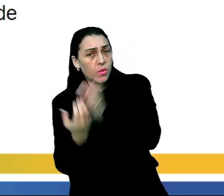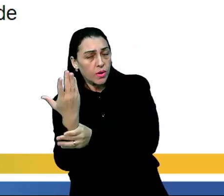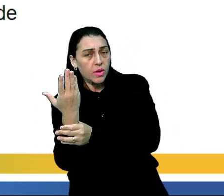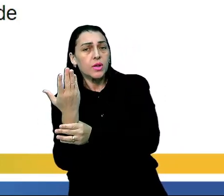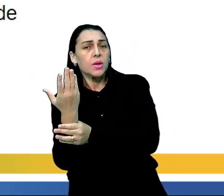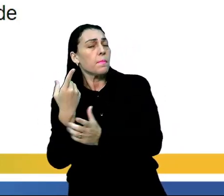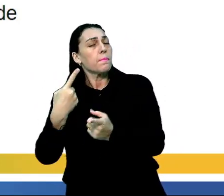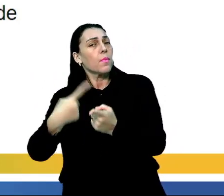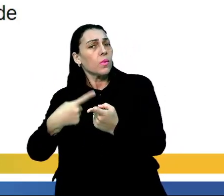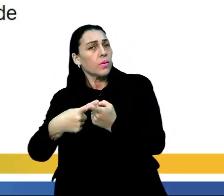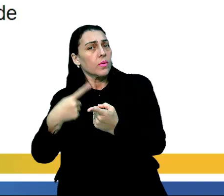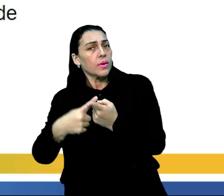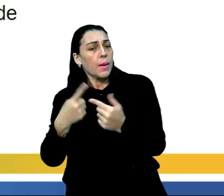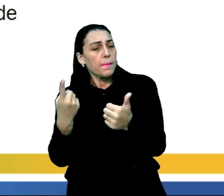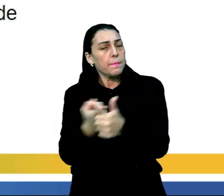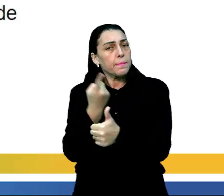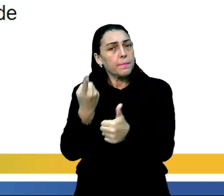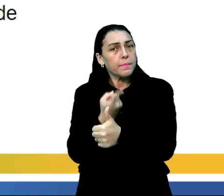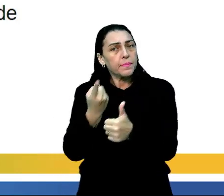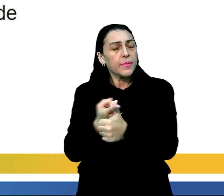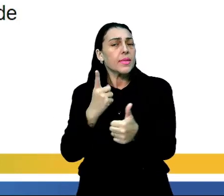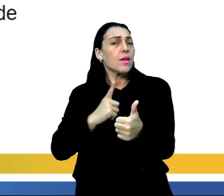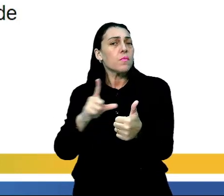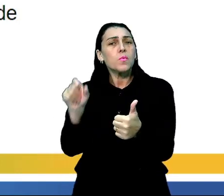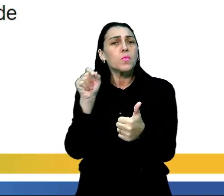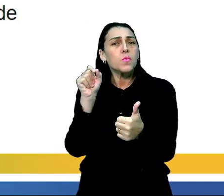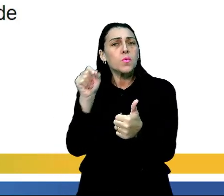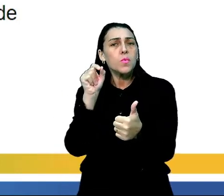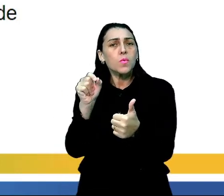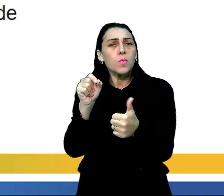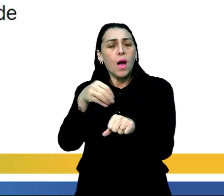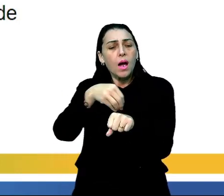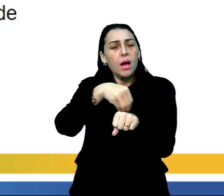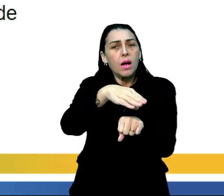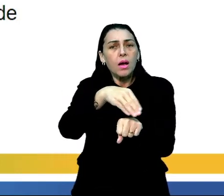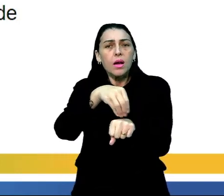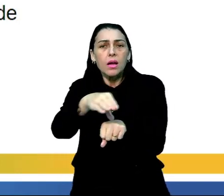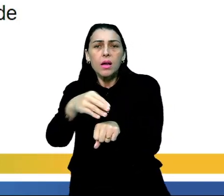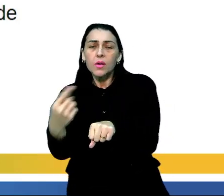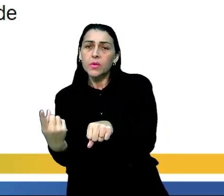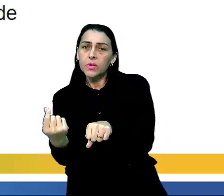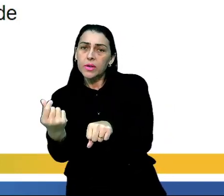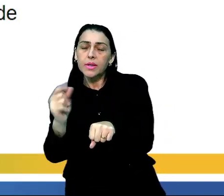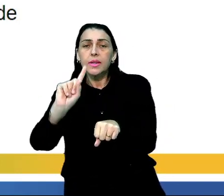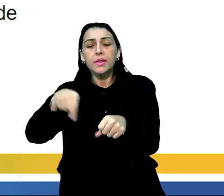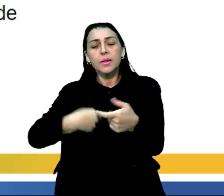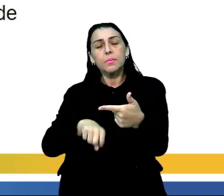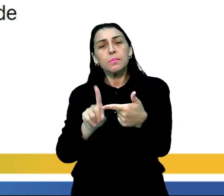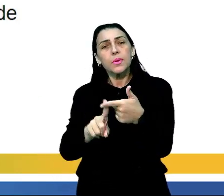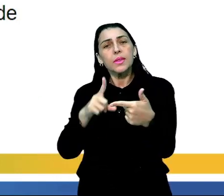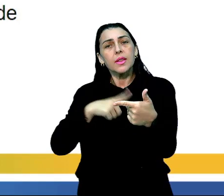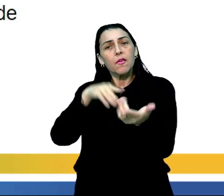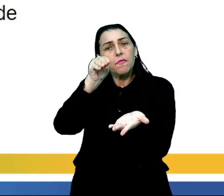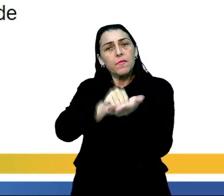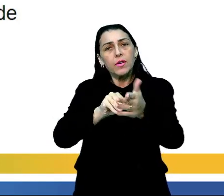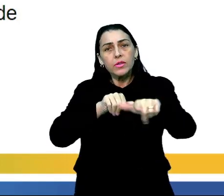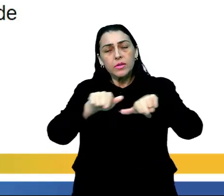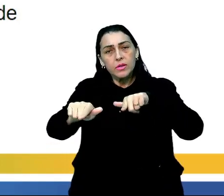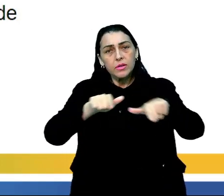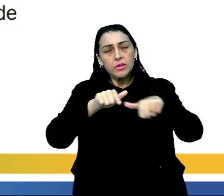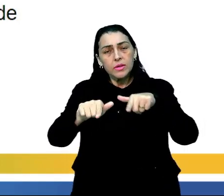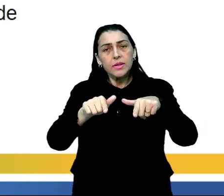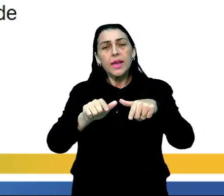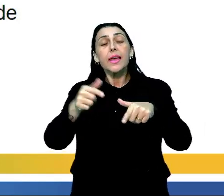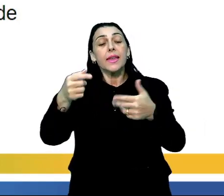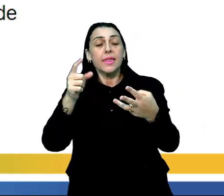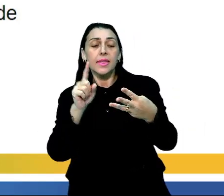se tem sua origem, em primeiro lugar houve o quê? A péssima distribuição de renda, em segundo lugar houve um desemprego e